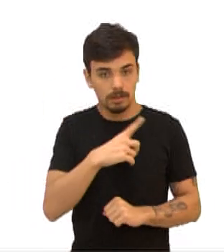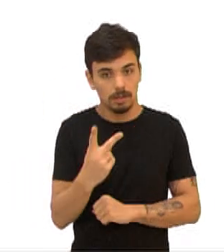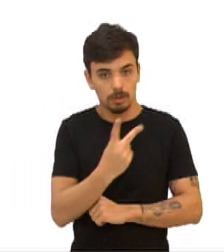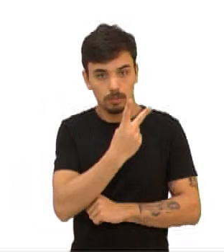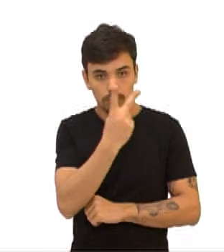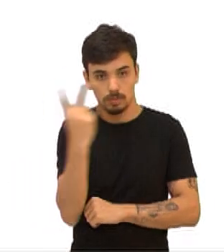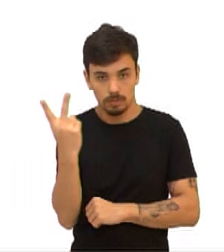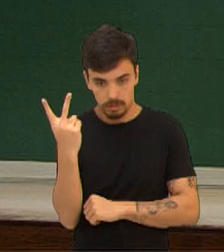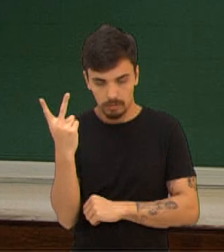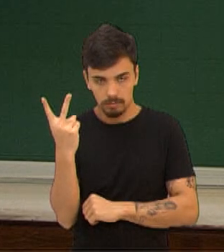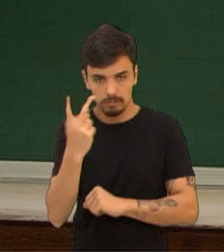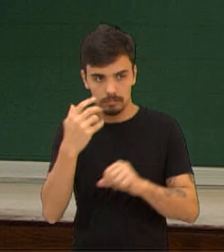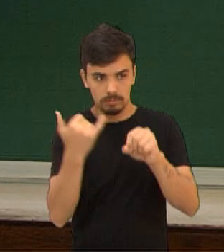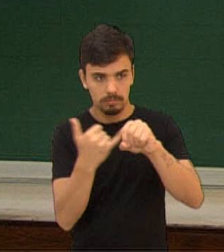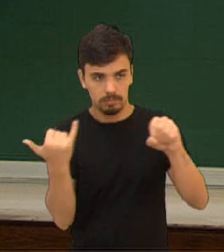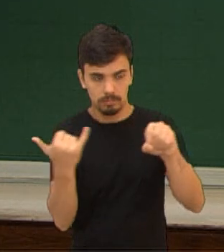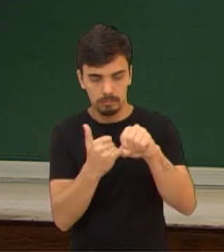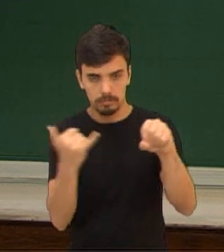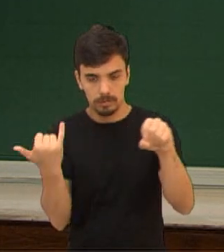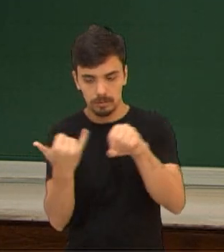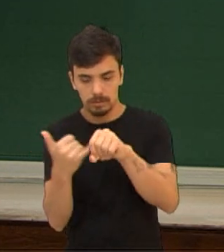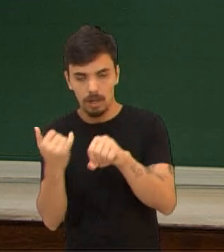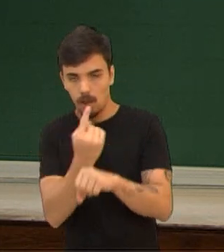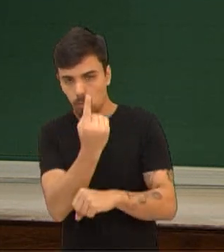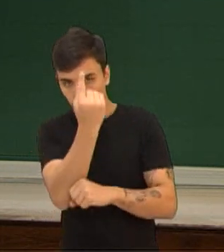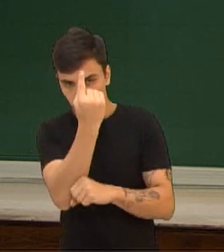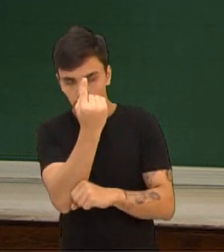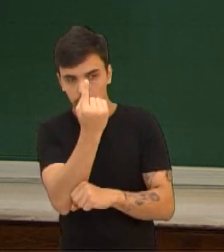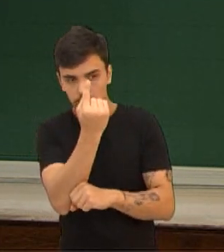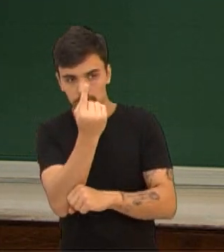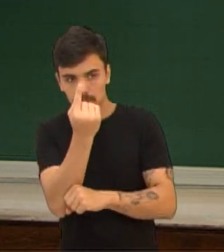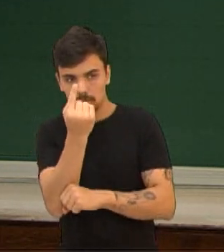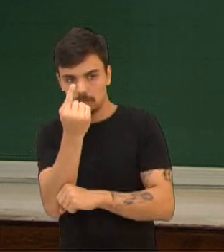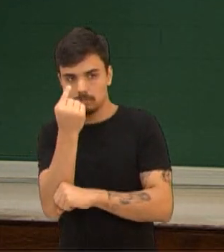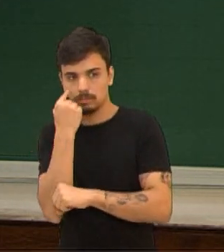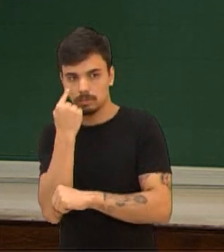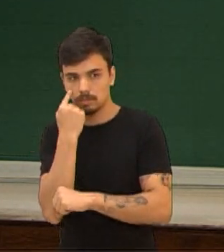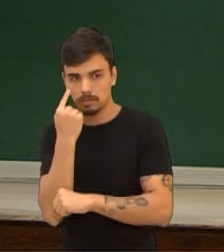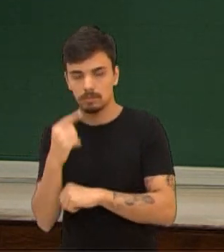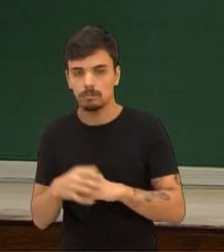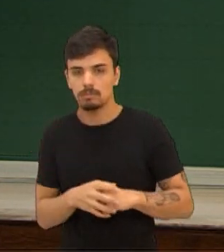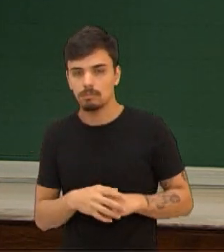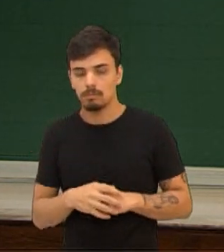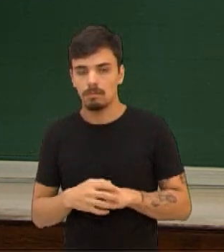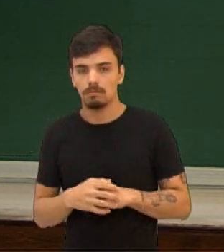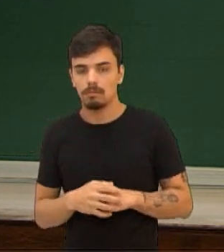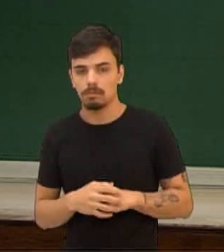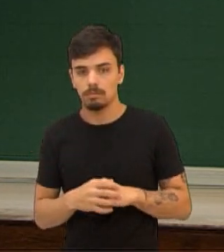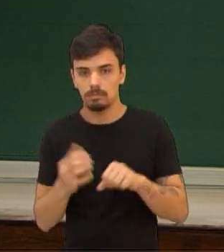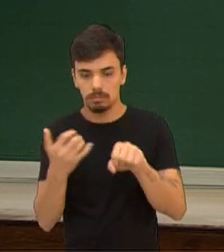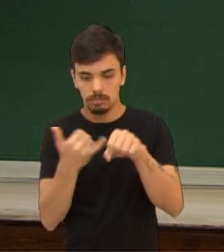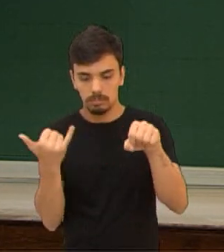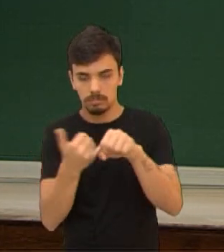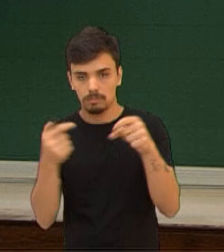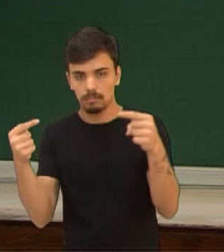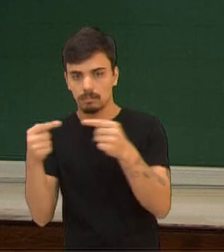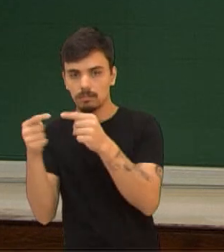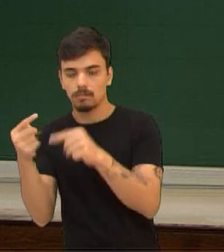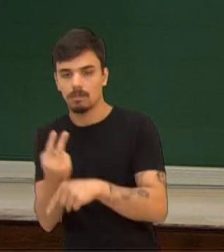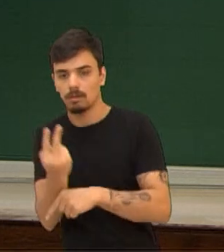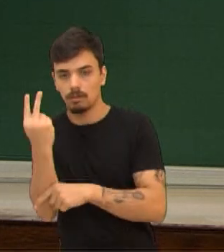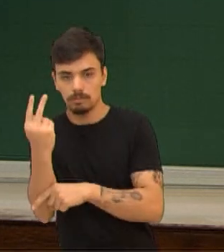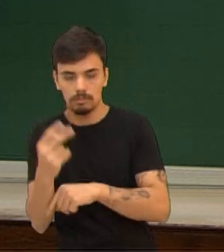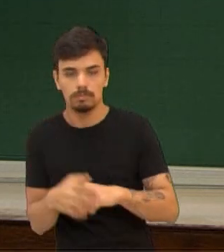dois capacitores, o capacitor 1, né, ligado em série, por um ponto só em comum, com o capacitor 2. Ó. Então, você está vendo aqui